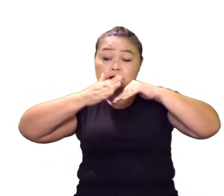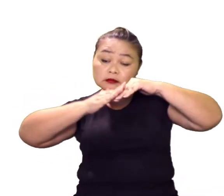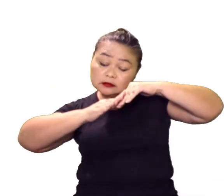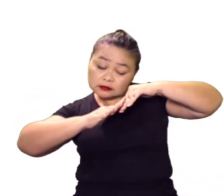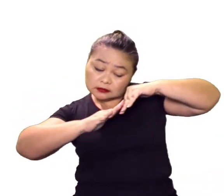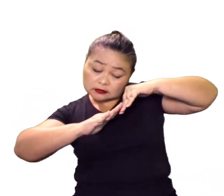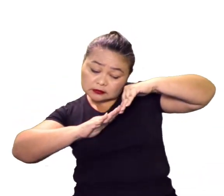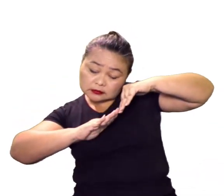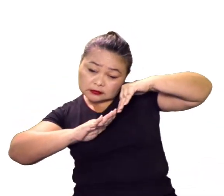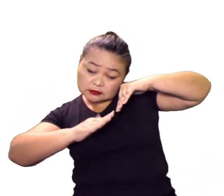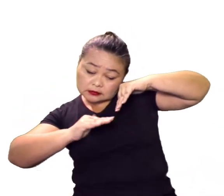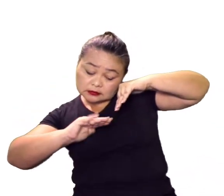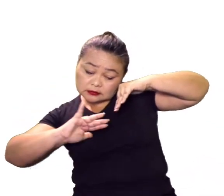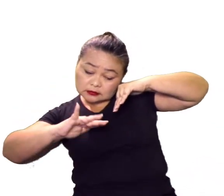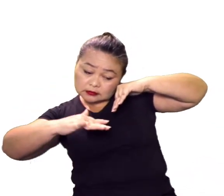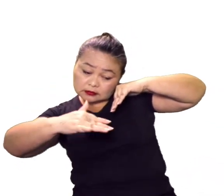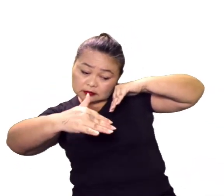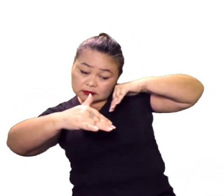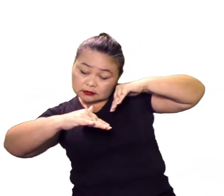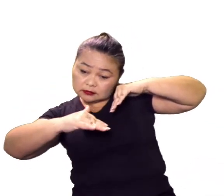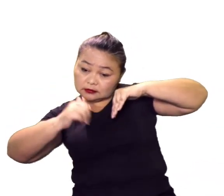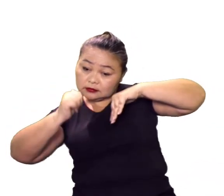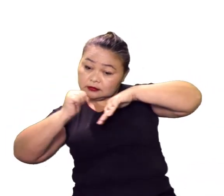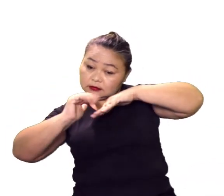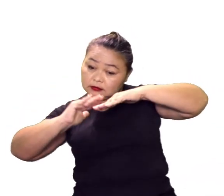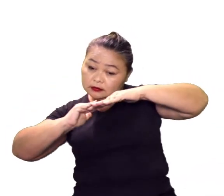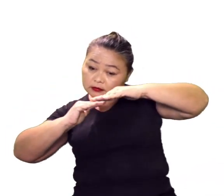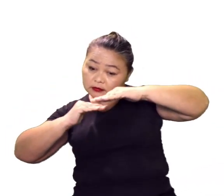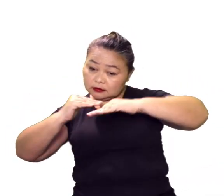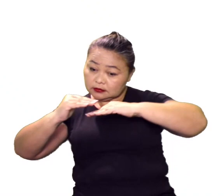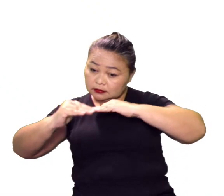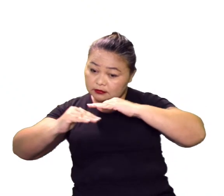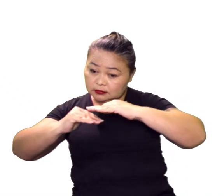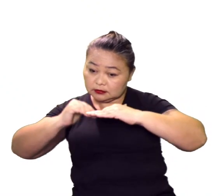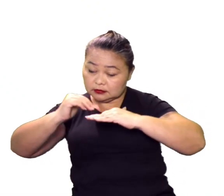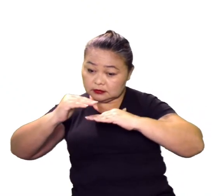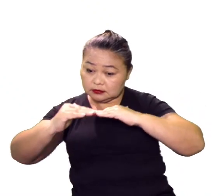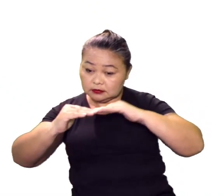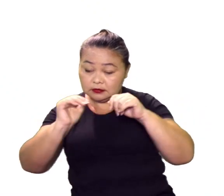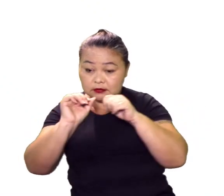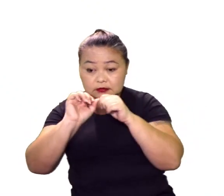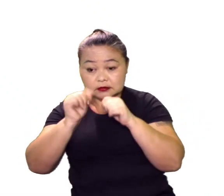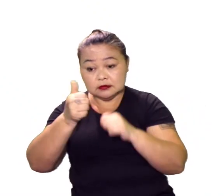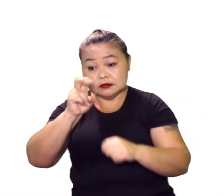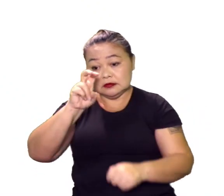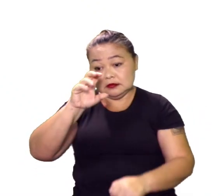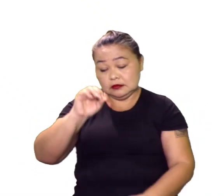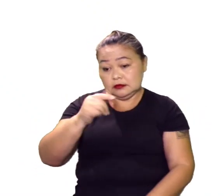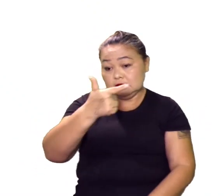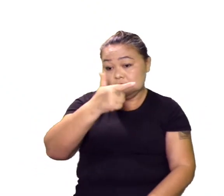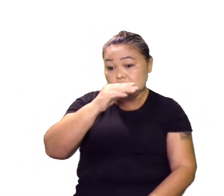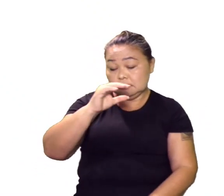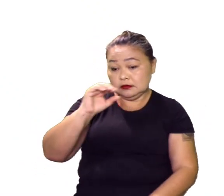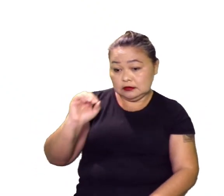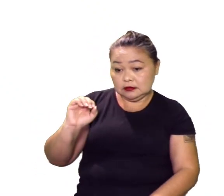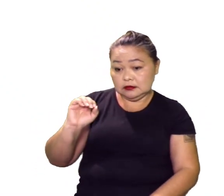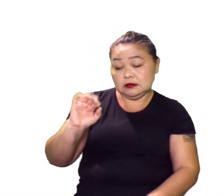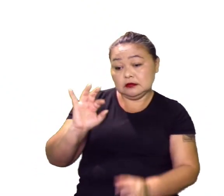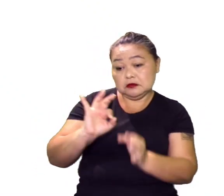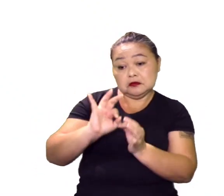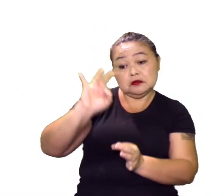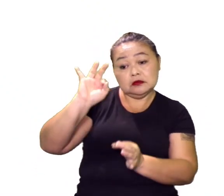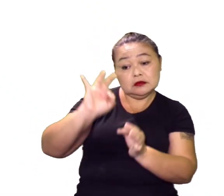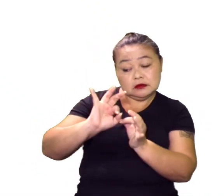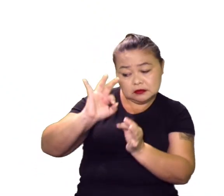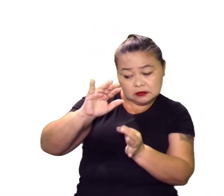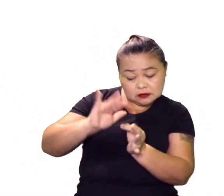uma subsidência tectônica e as cotas dela variam entre 150 e 250 metros.